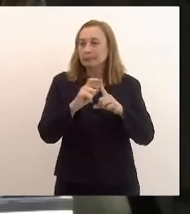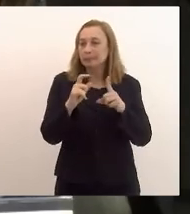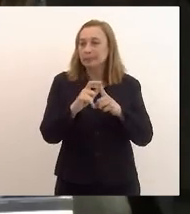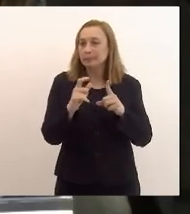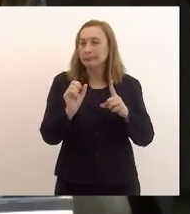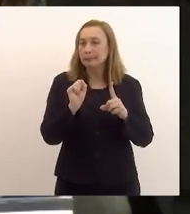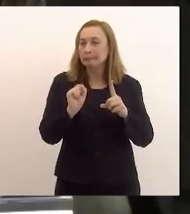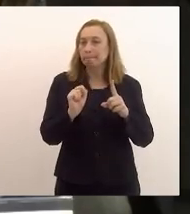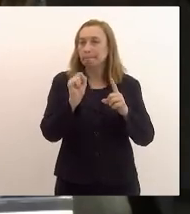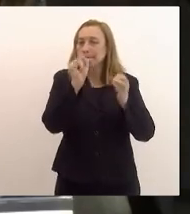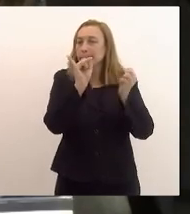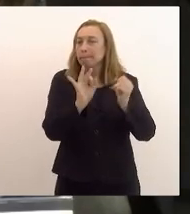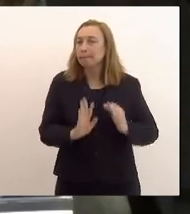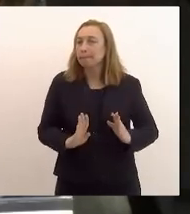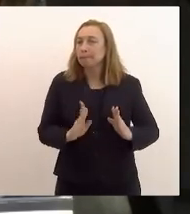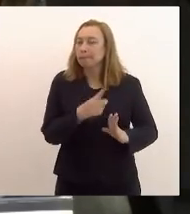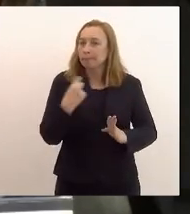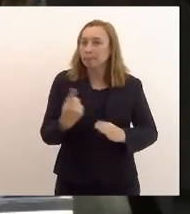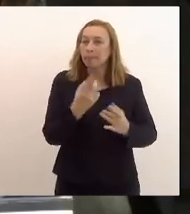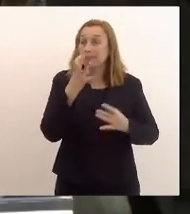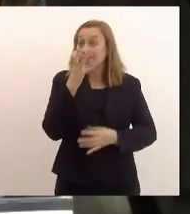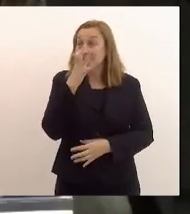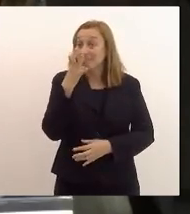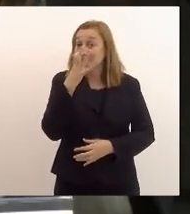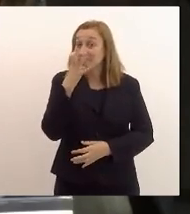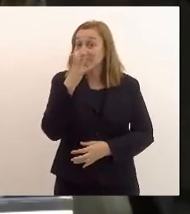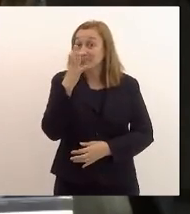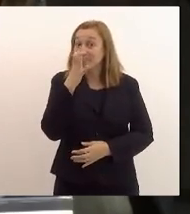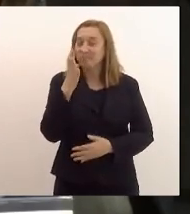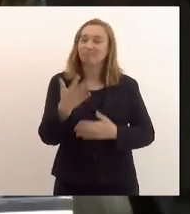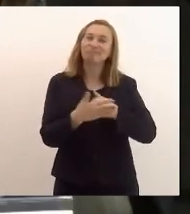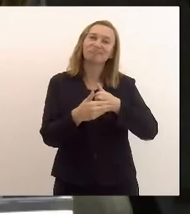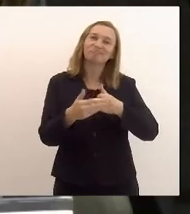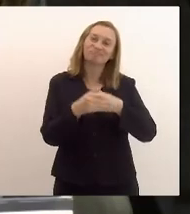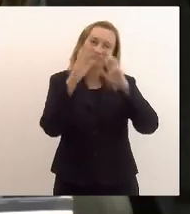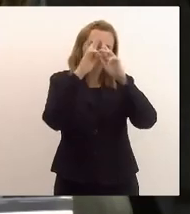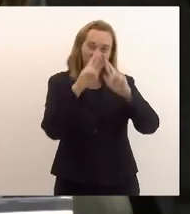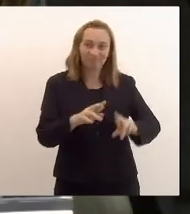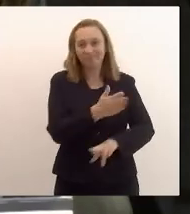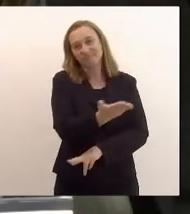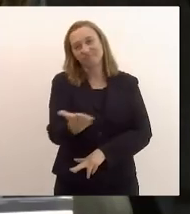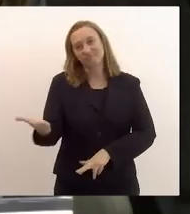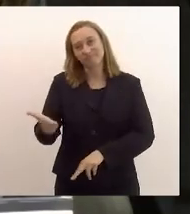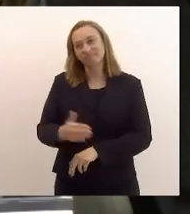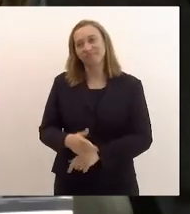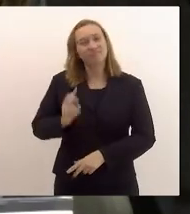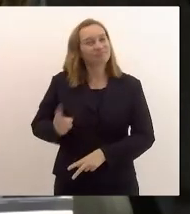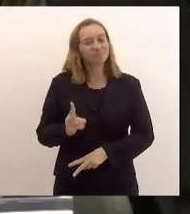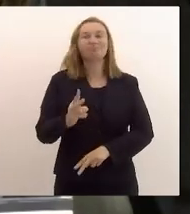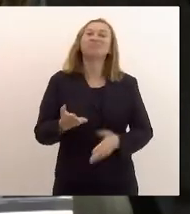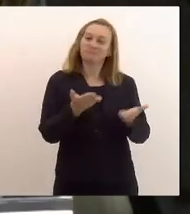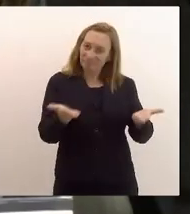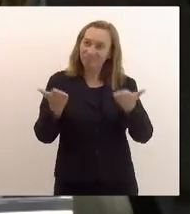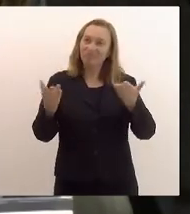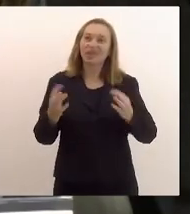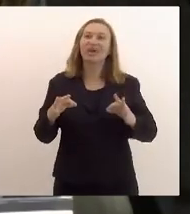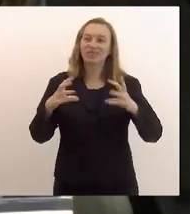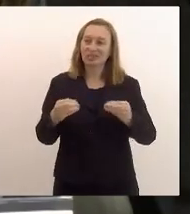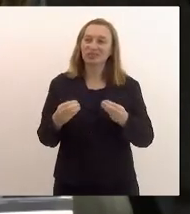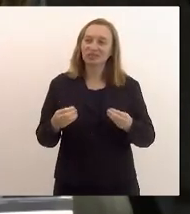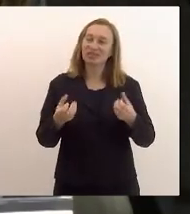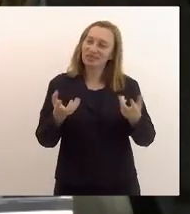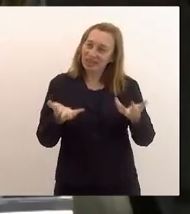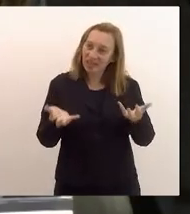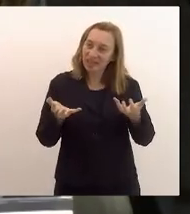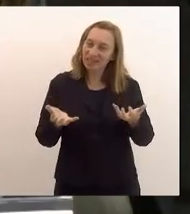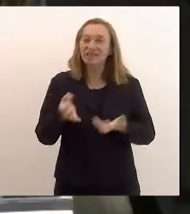que expressam a nossa admiração carinho e respeito por vocês continuem assim é tudo que a gente